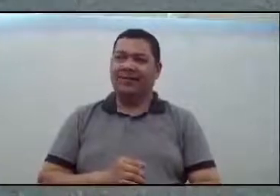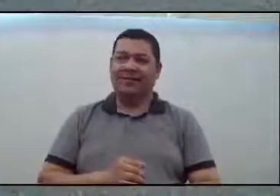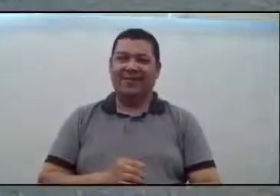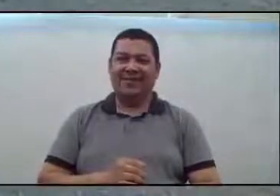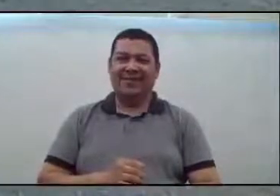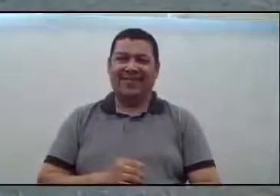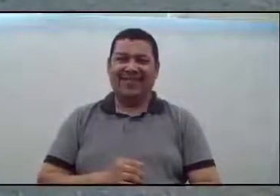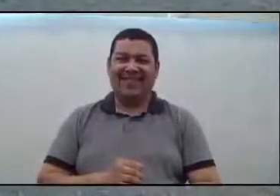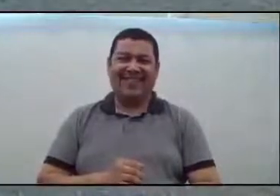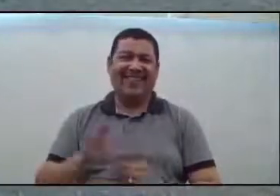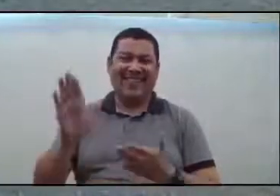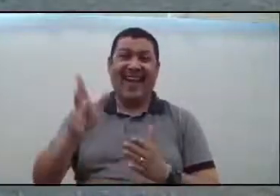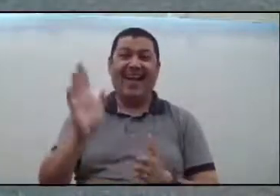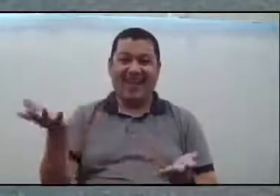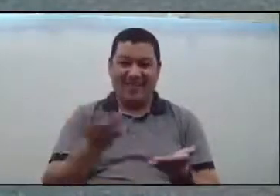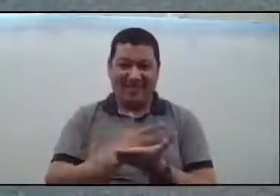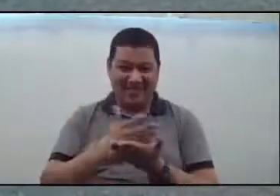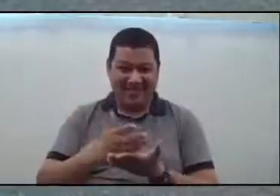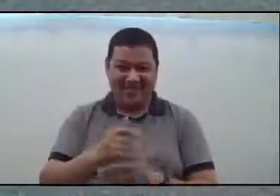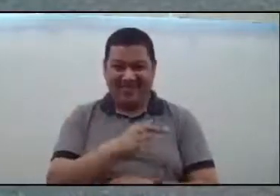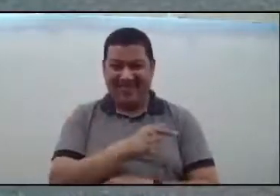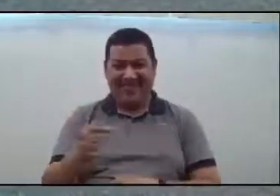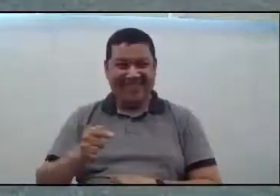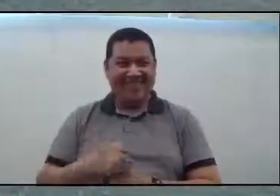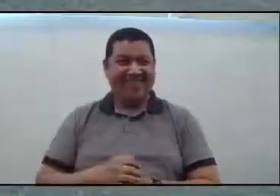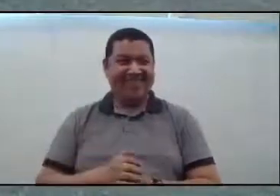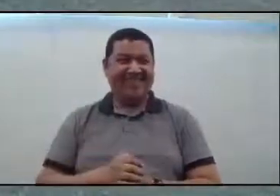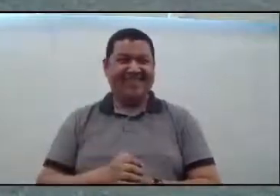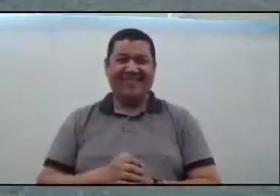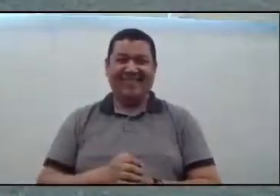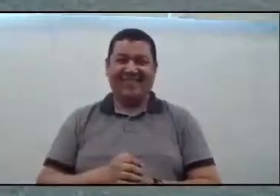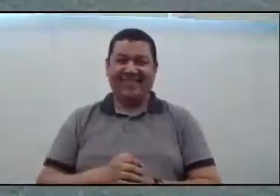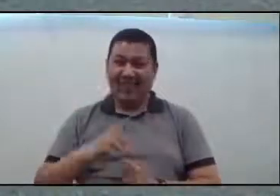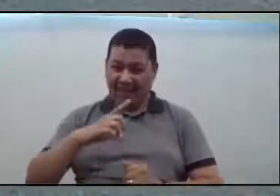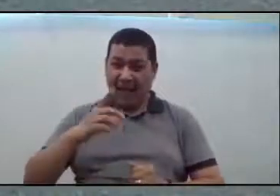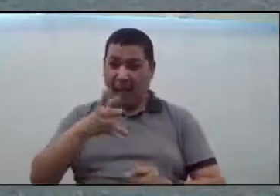semana. Que Deus abençoe todo o povo de Cacoal e do mundo.